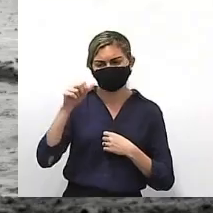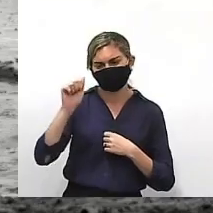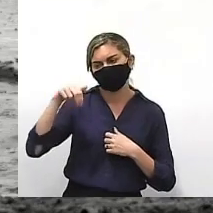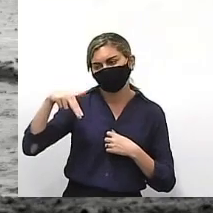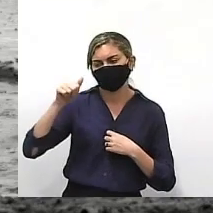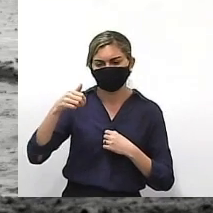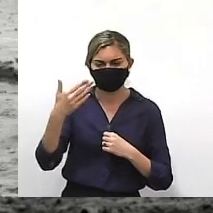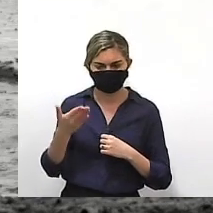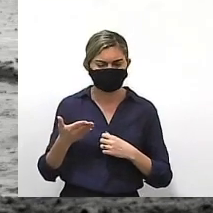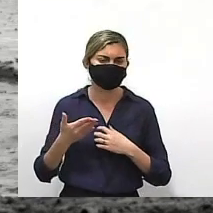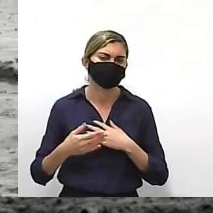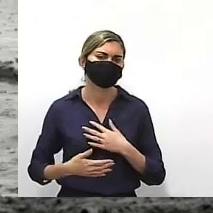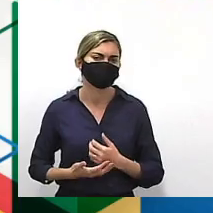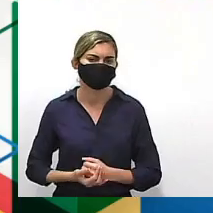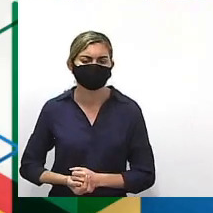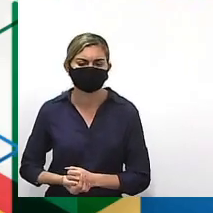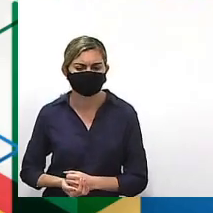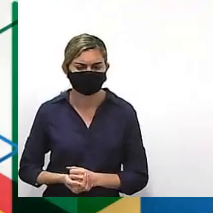Ana.